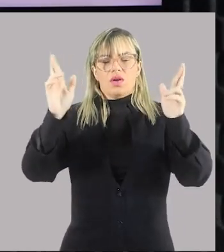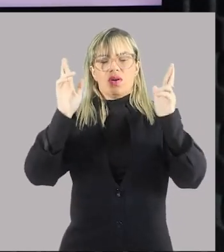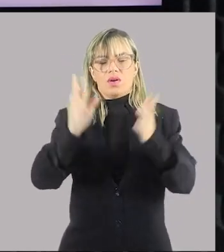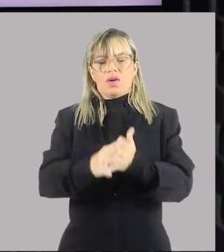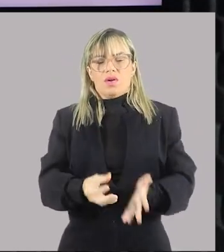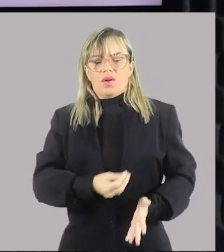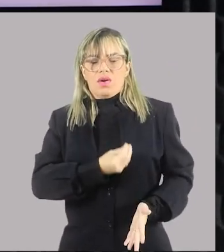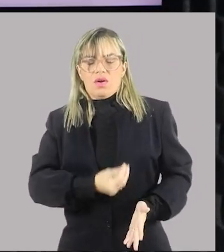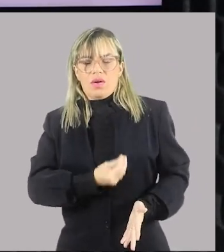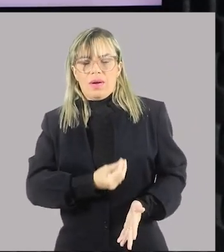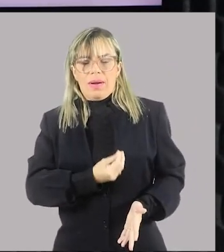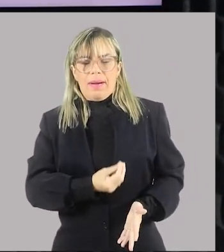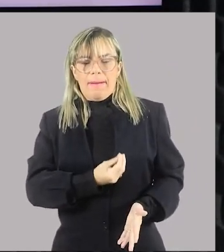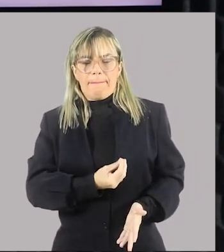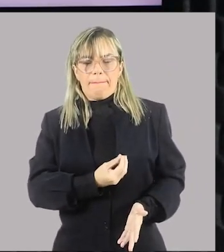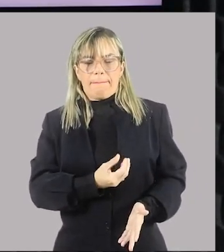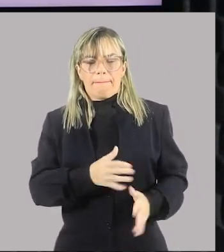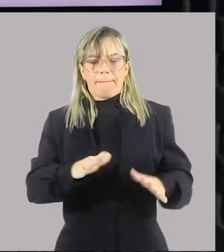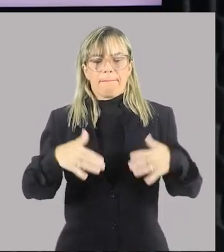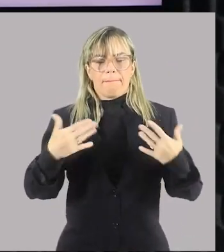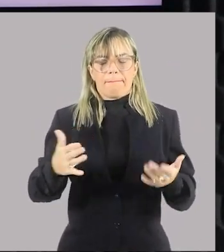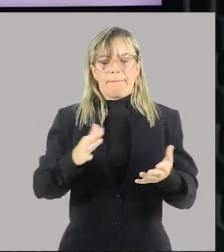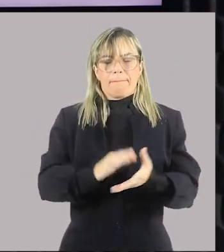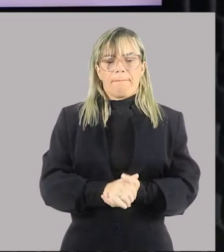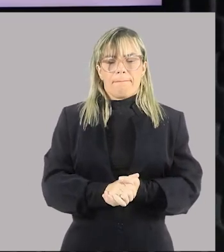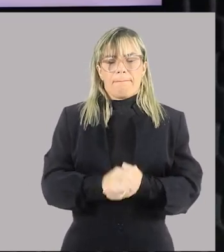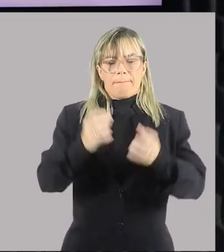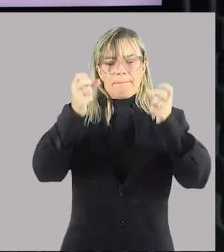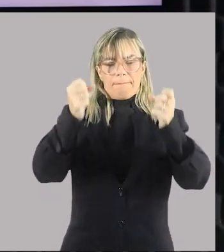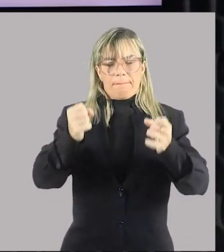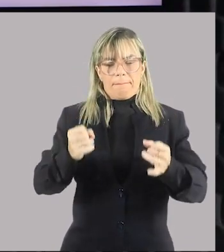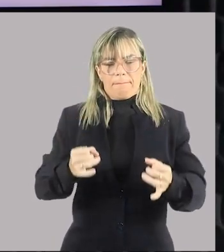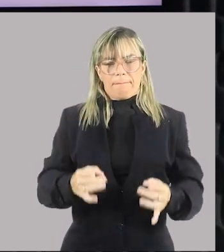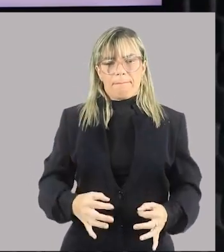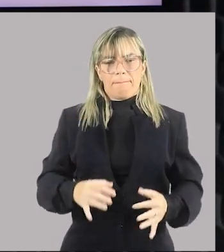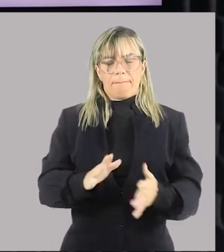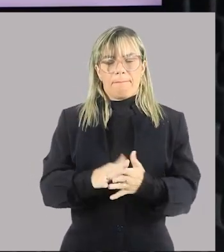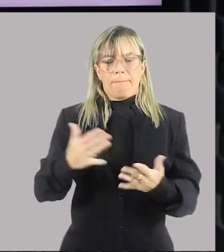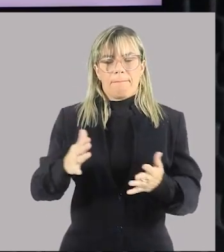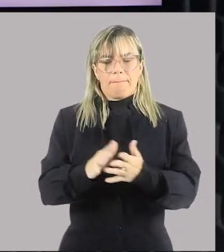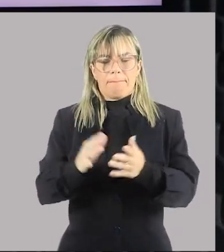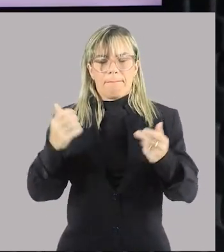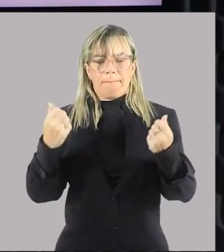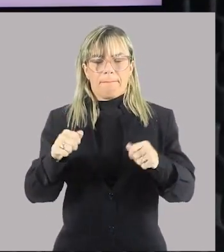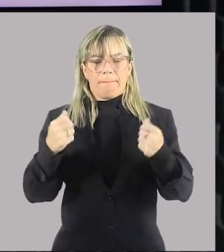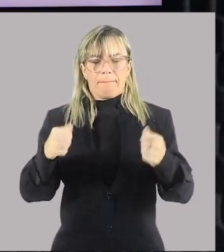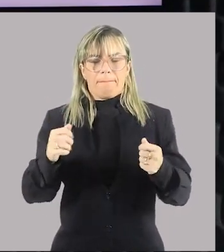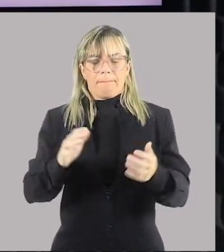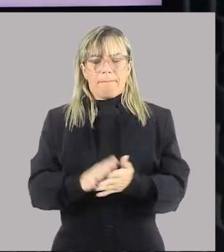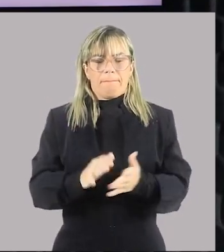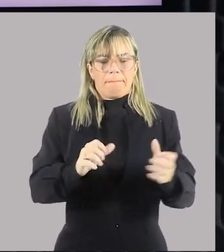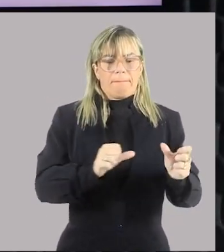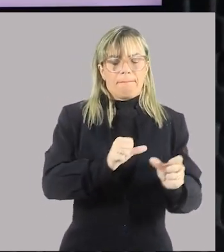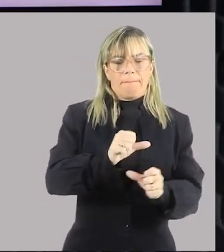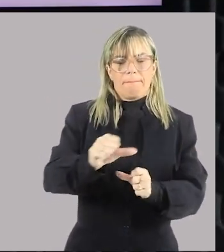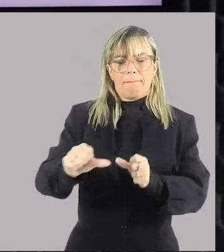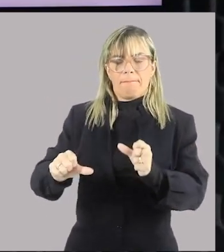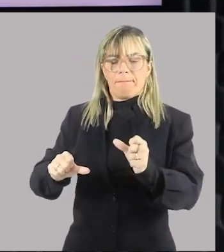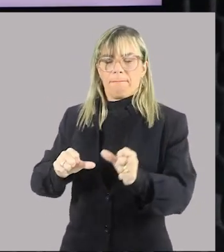em que eu até comentara com vocês a questão da necessidade da reforma